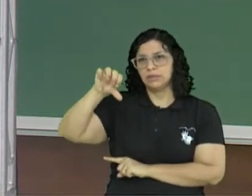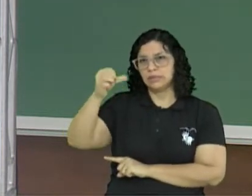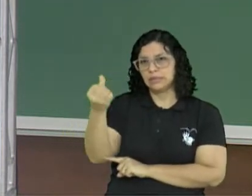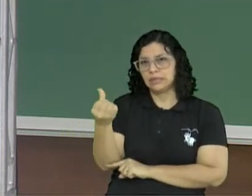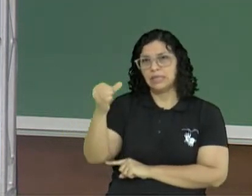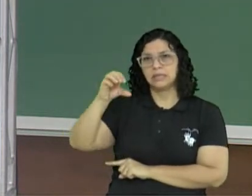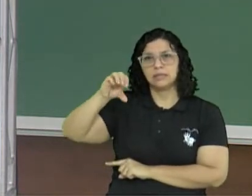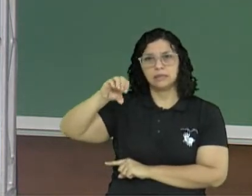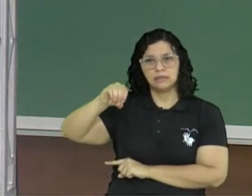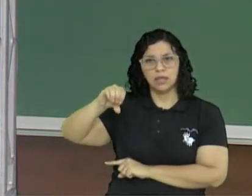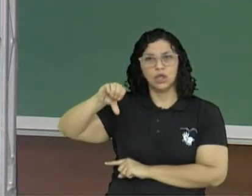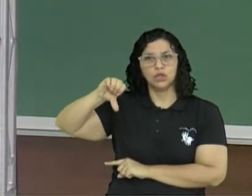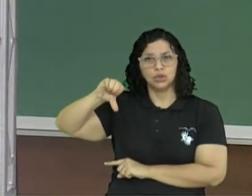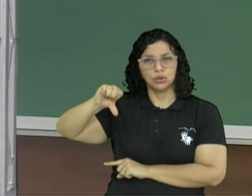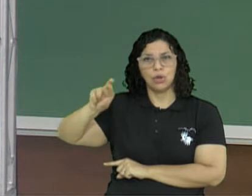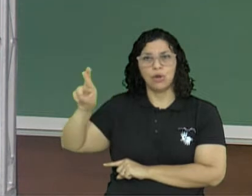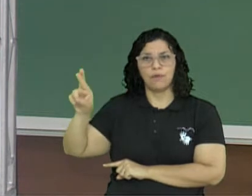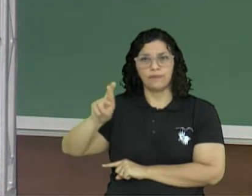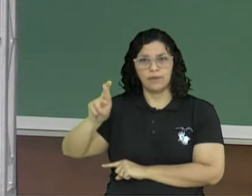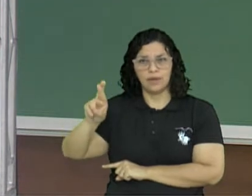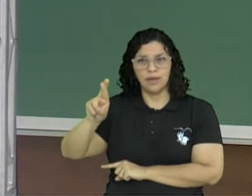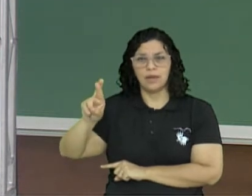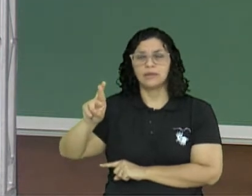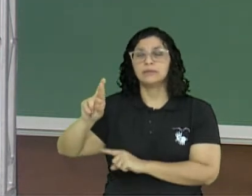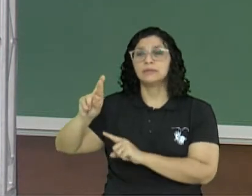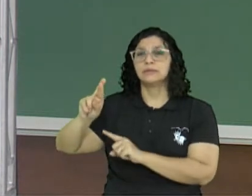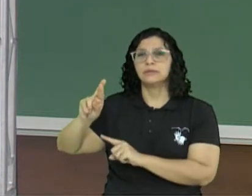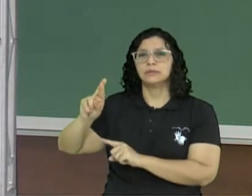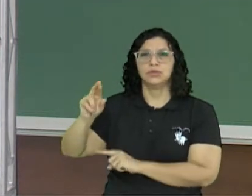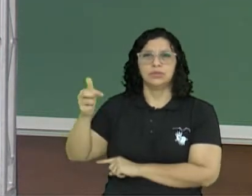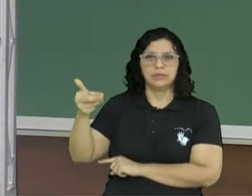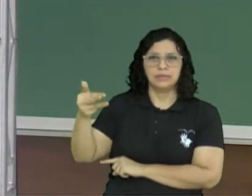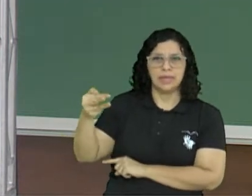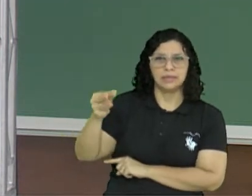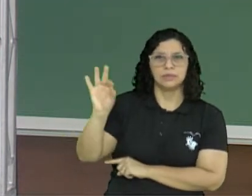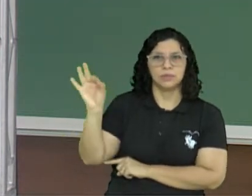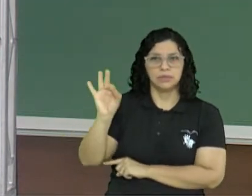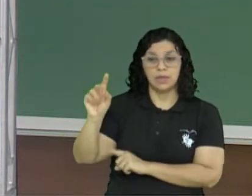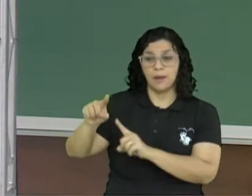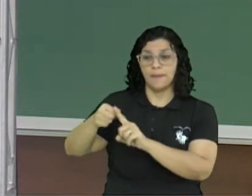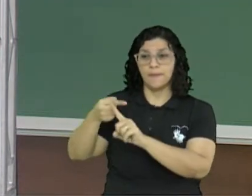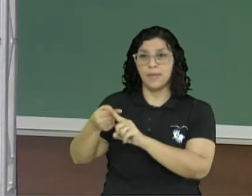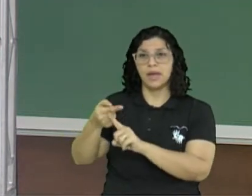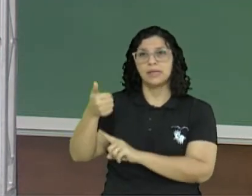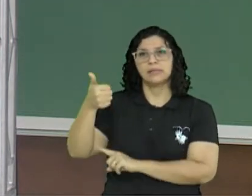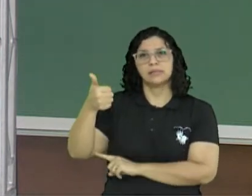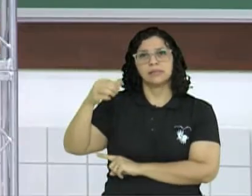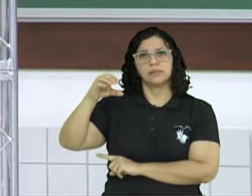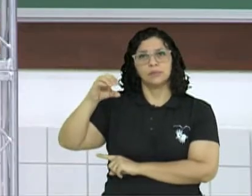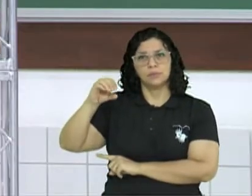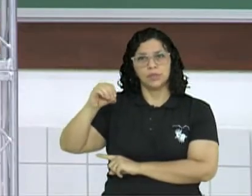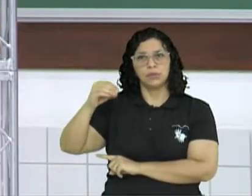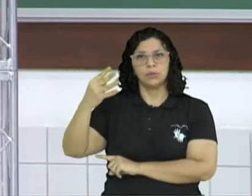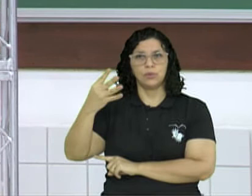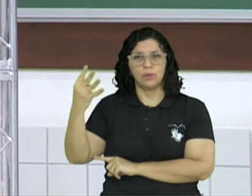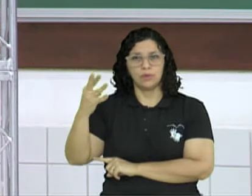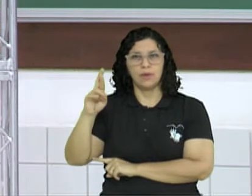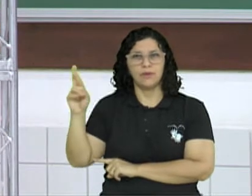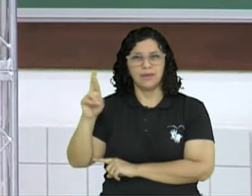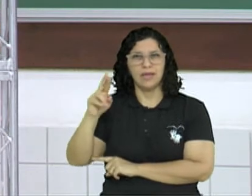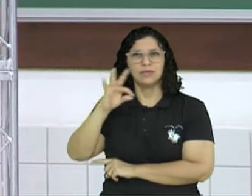o salário dele de 1.044 mais um 13º de 609. Tudo